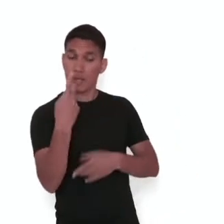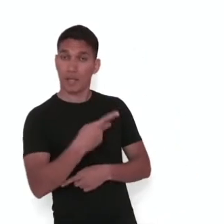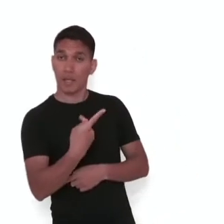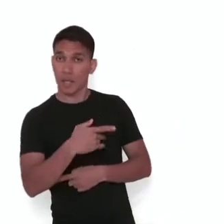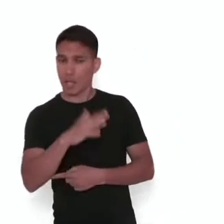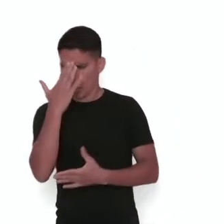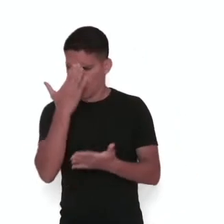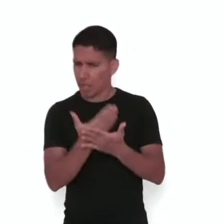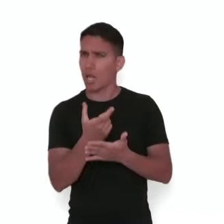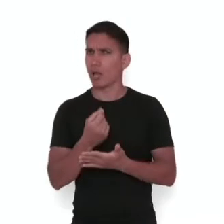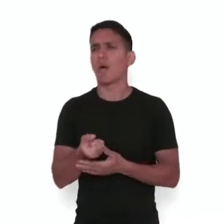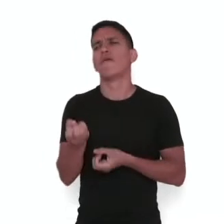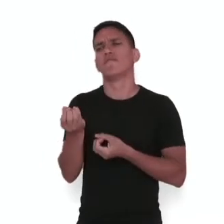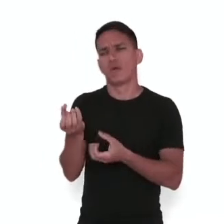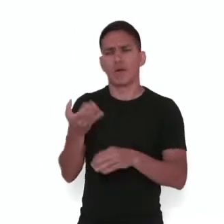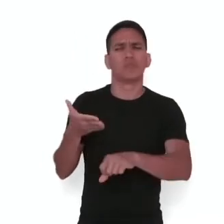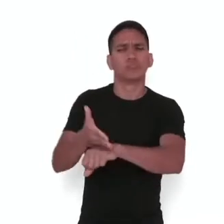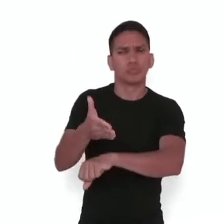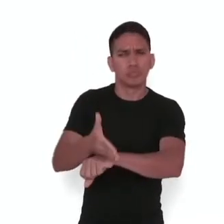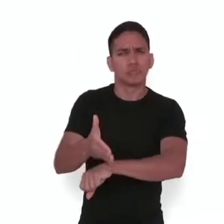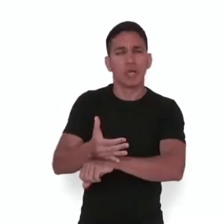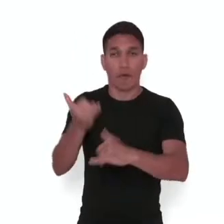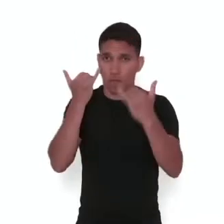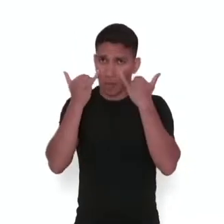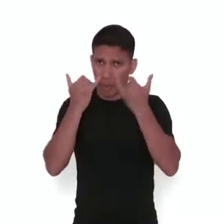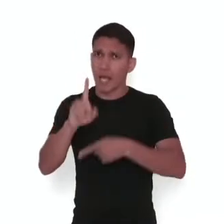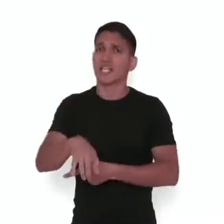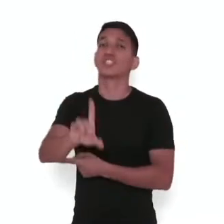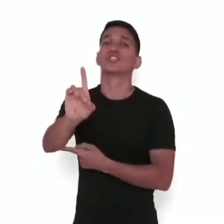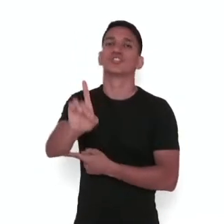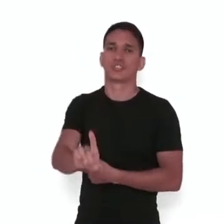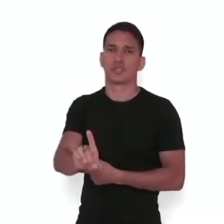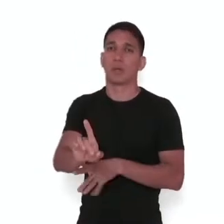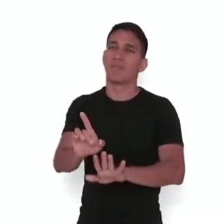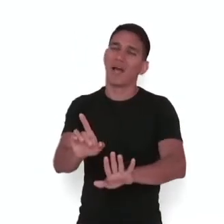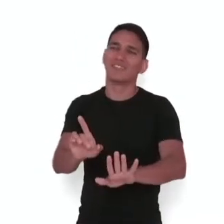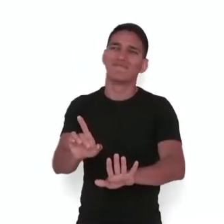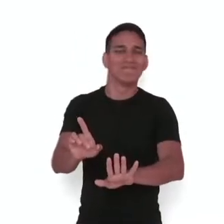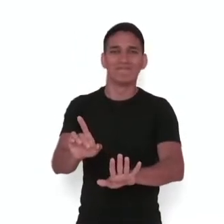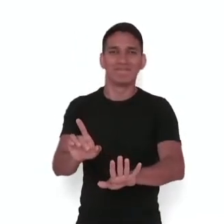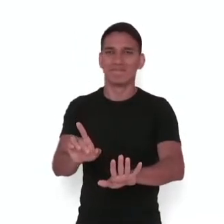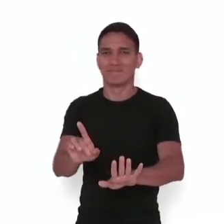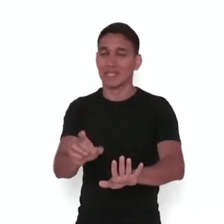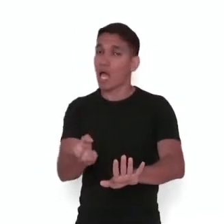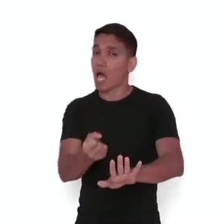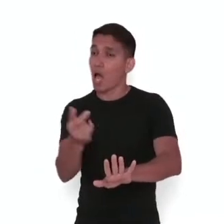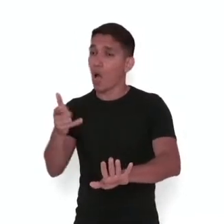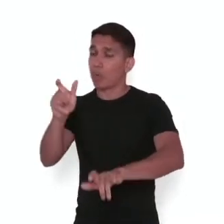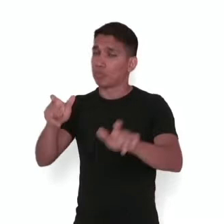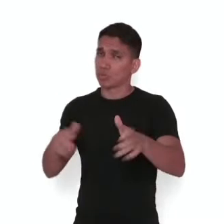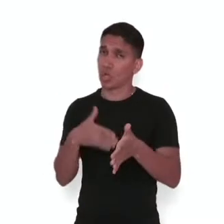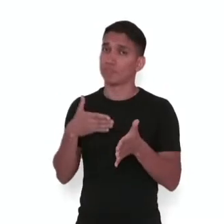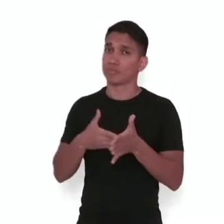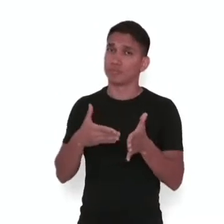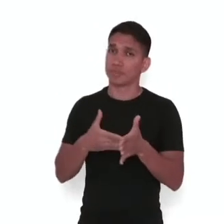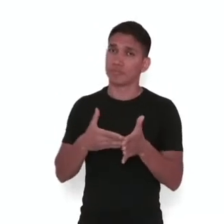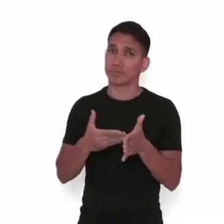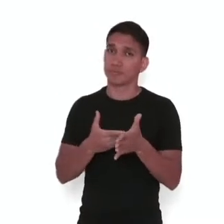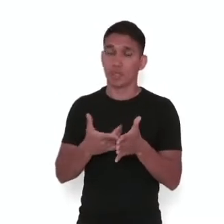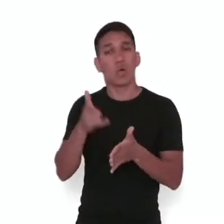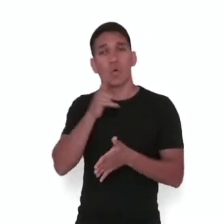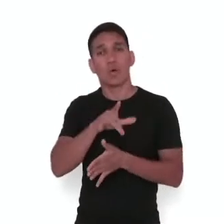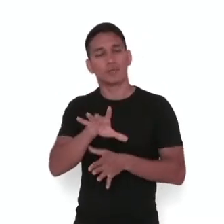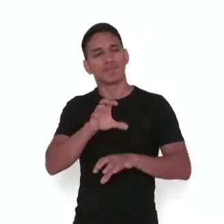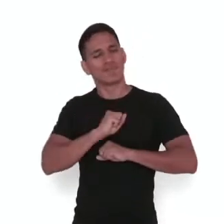embora o acesso à informação seja um direito ainda, existem limitações em alguns indivíduos para a absorção